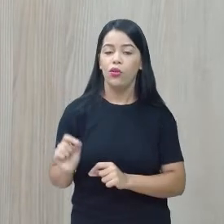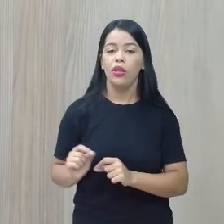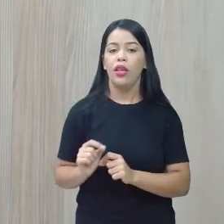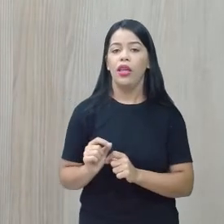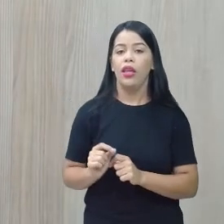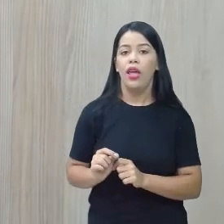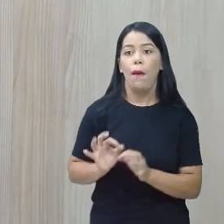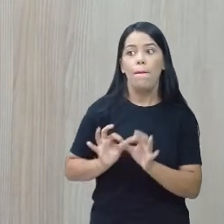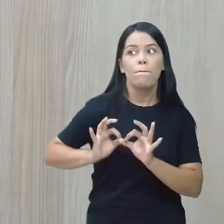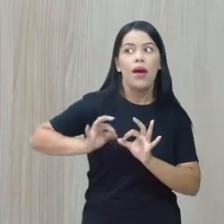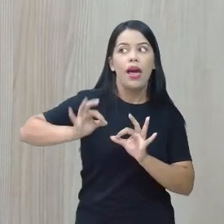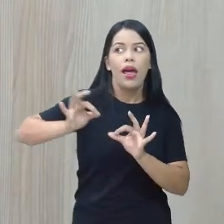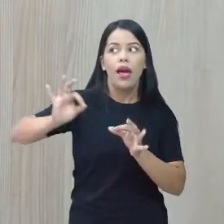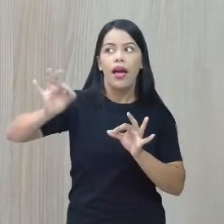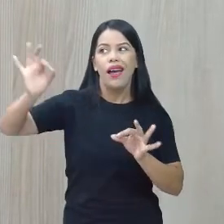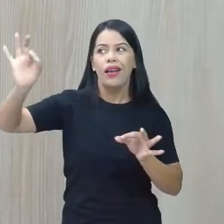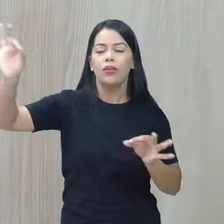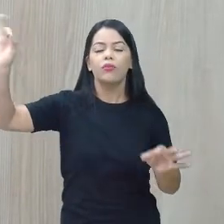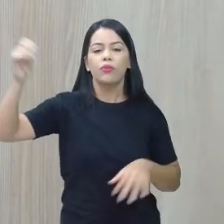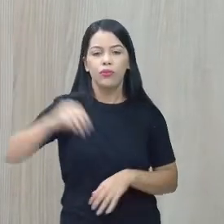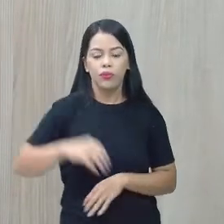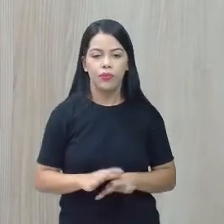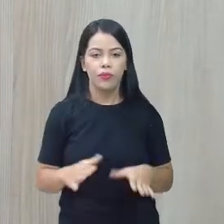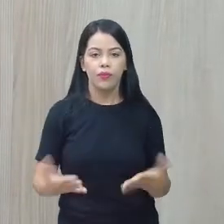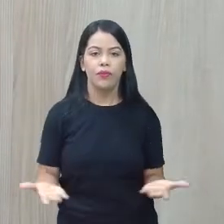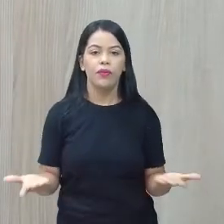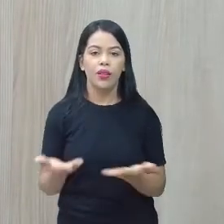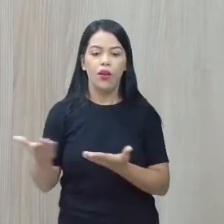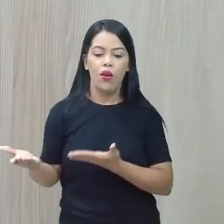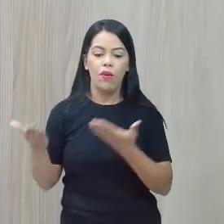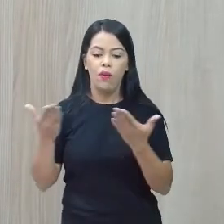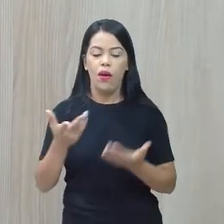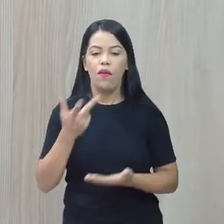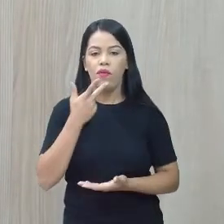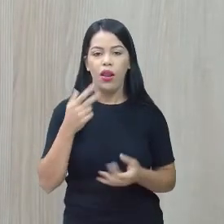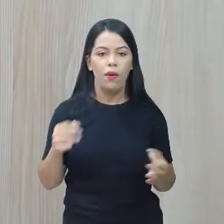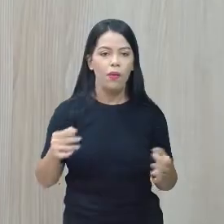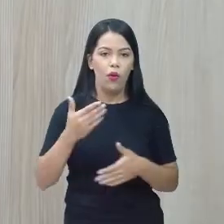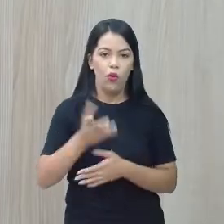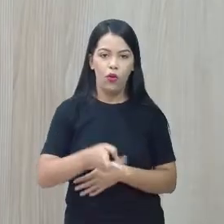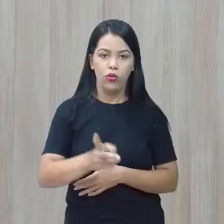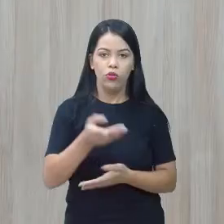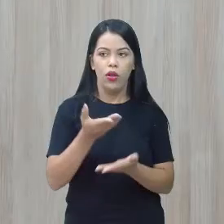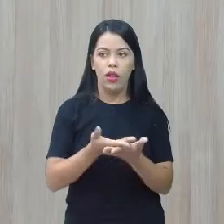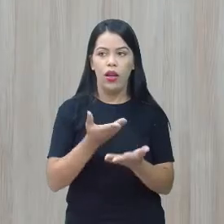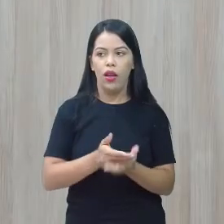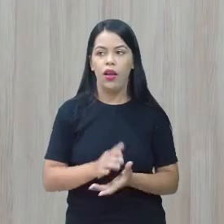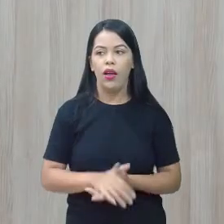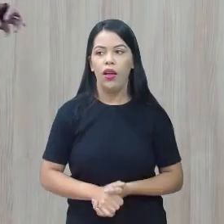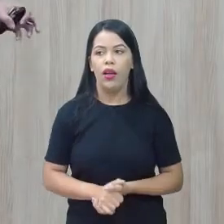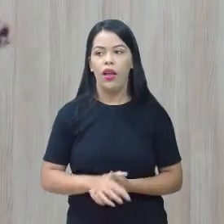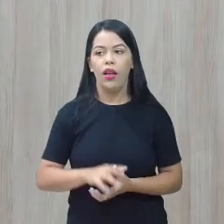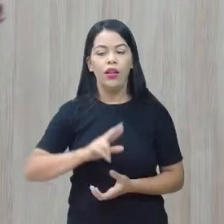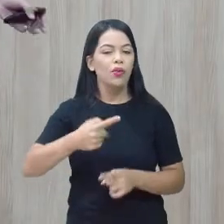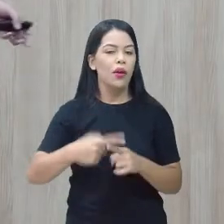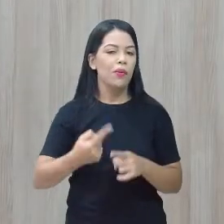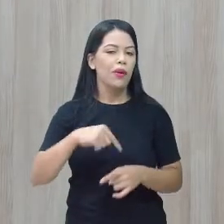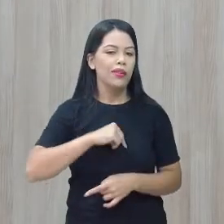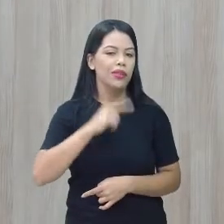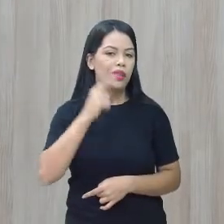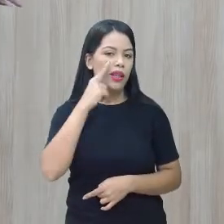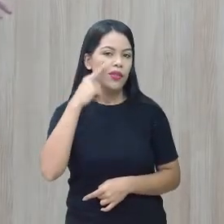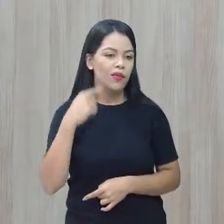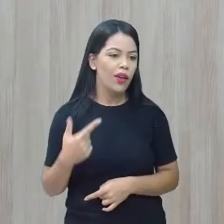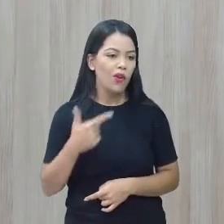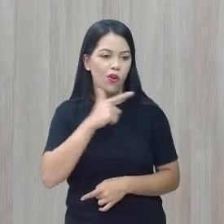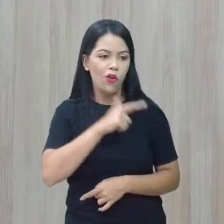é gigantesca, tá bom? Verdade. Então, eu vou passar a palavra para ela agora, ela vai dar continuidade. Não é porque a gente tá vendo que vai dar para chegar mais rápido na